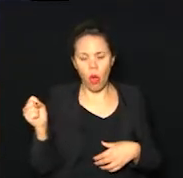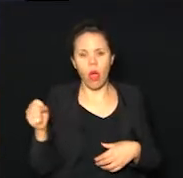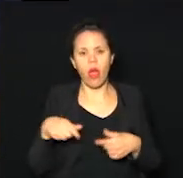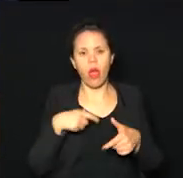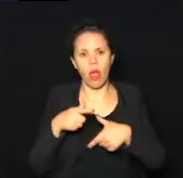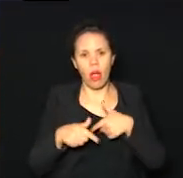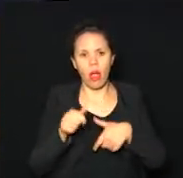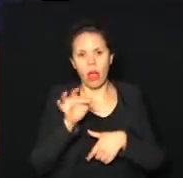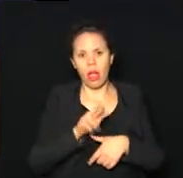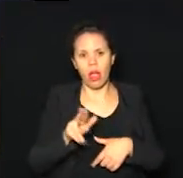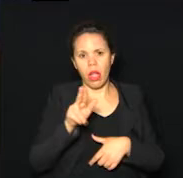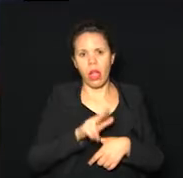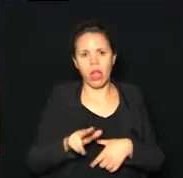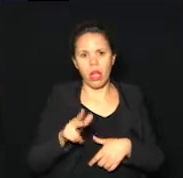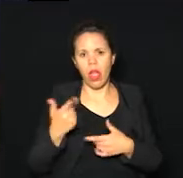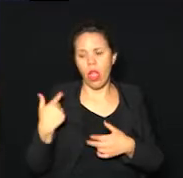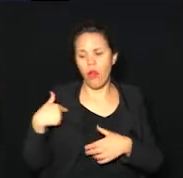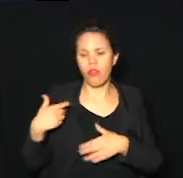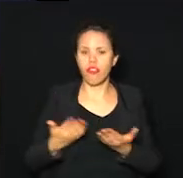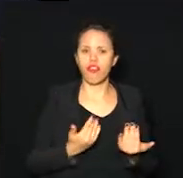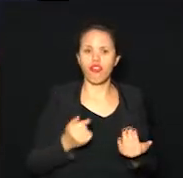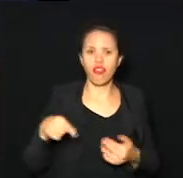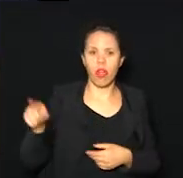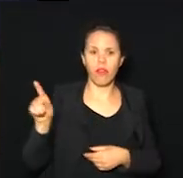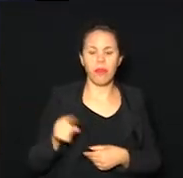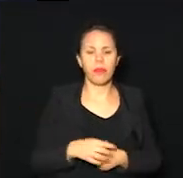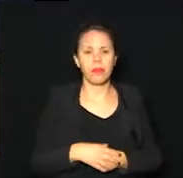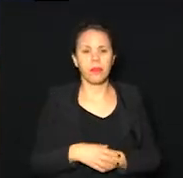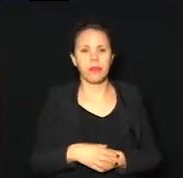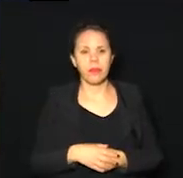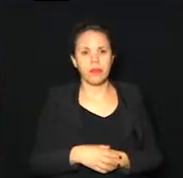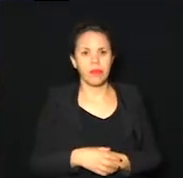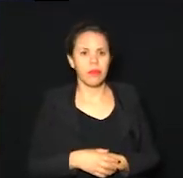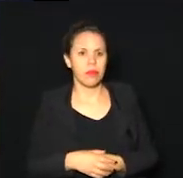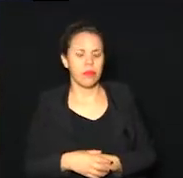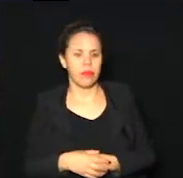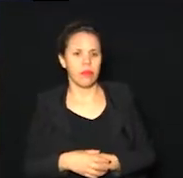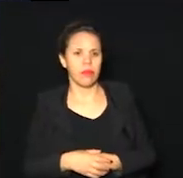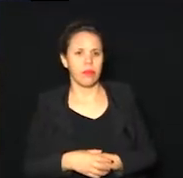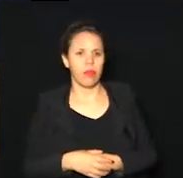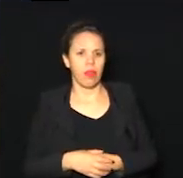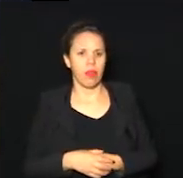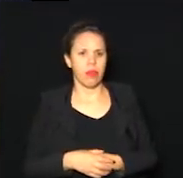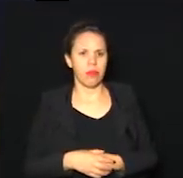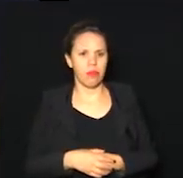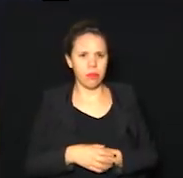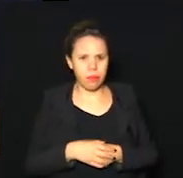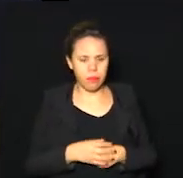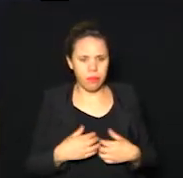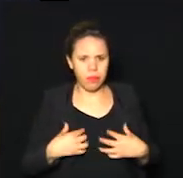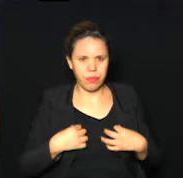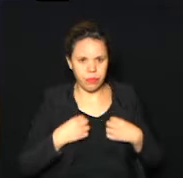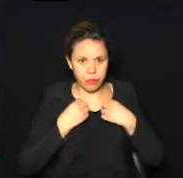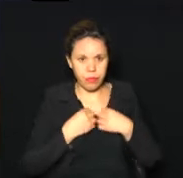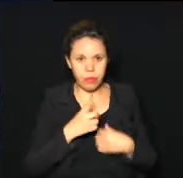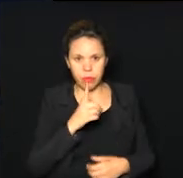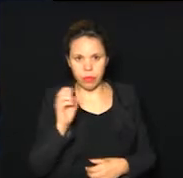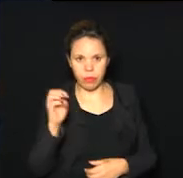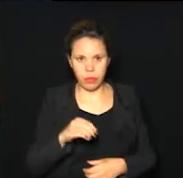atuo nessa universidade, foi um menino para lá, mas eu tenho muito orgulho de trabalhar. Oi? 10